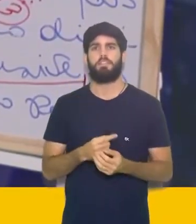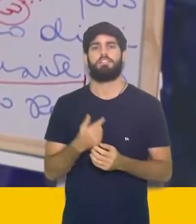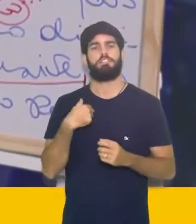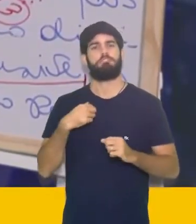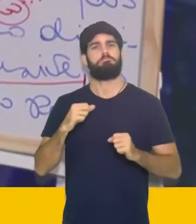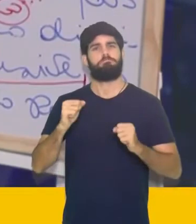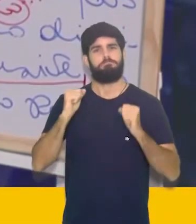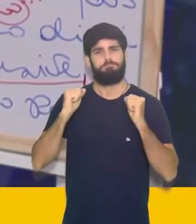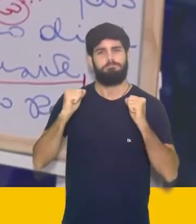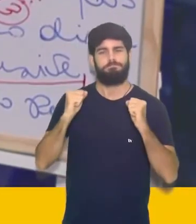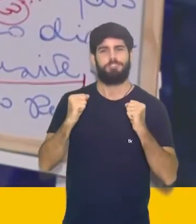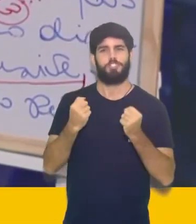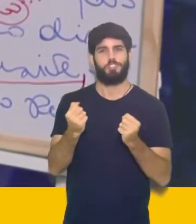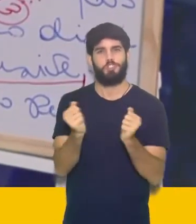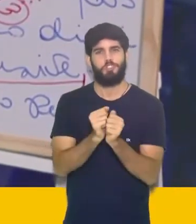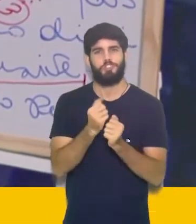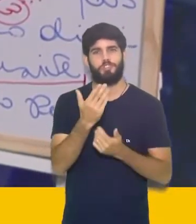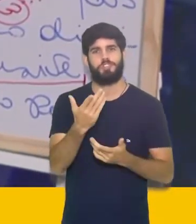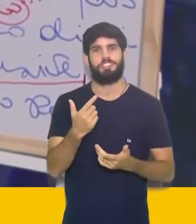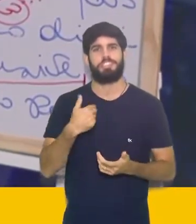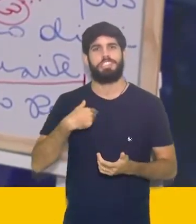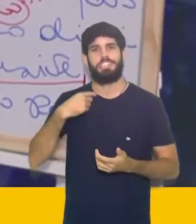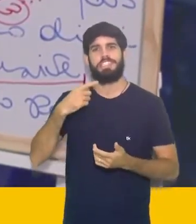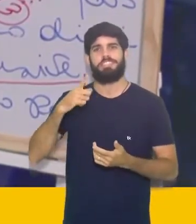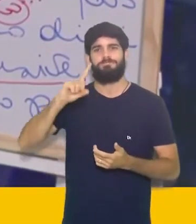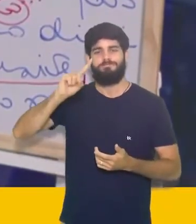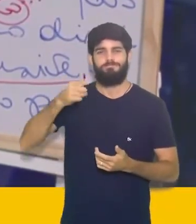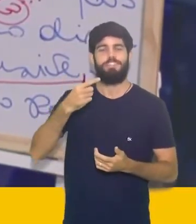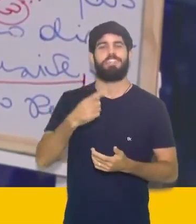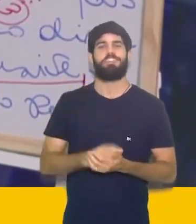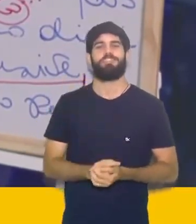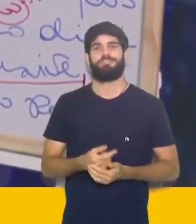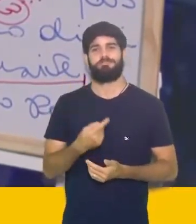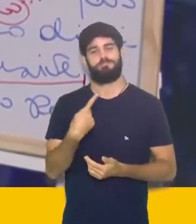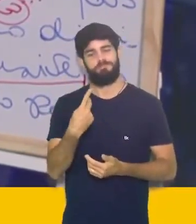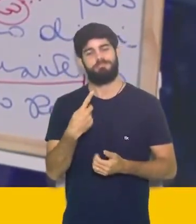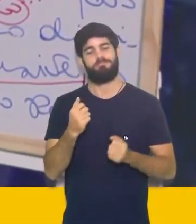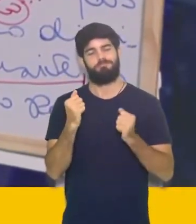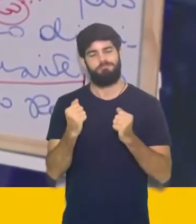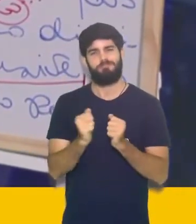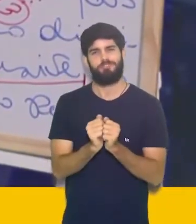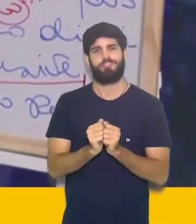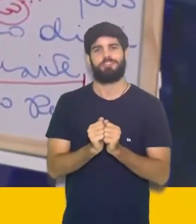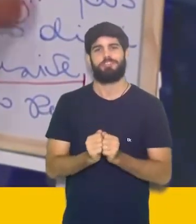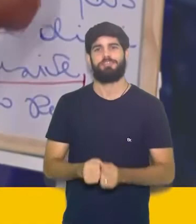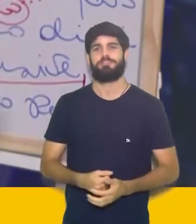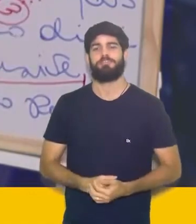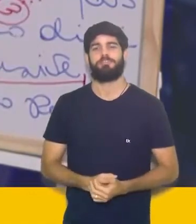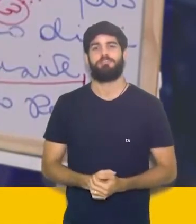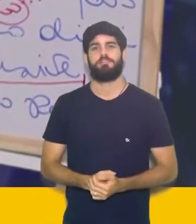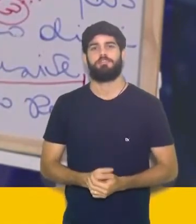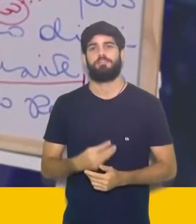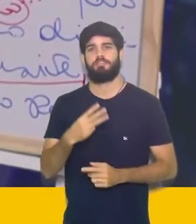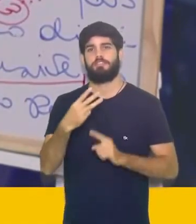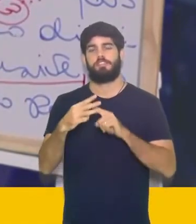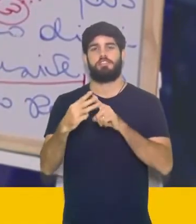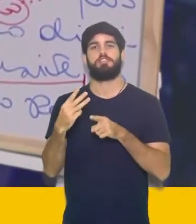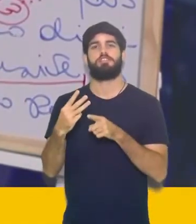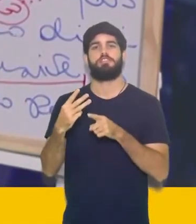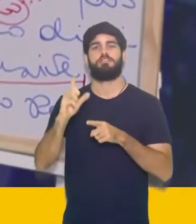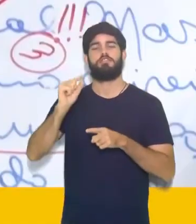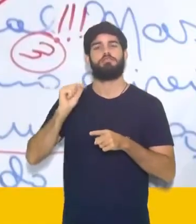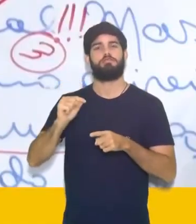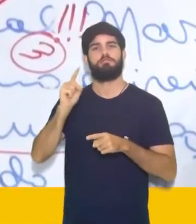mil e eu vou vibrar bem muito quando vocês escreverem. Ah, eu tirei mil! E real, 3 exclamações porque